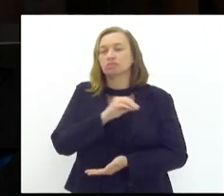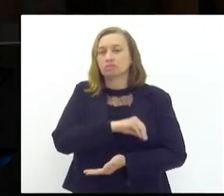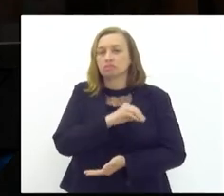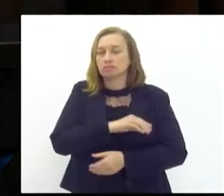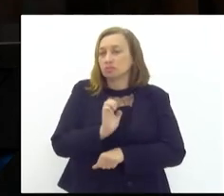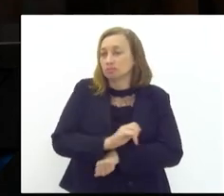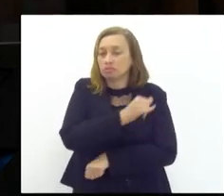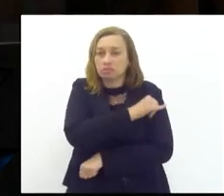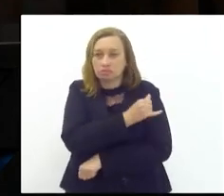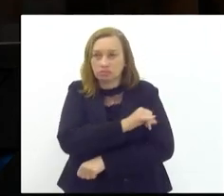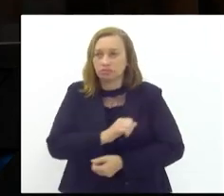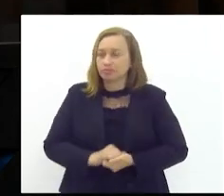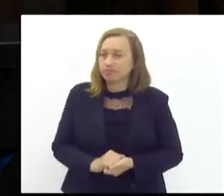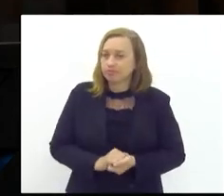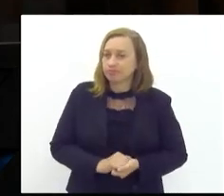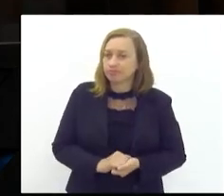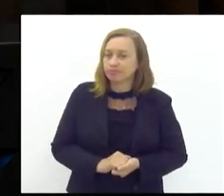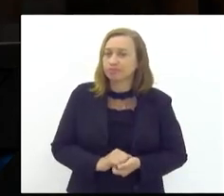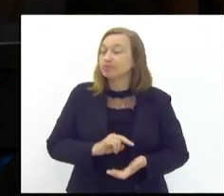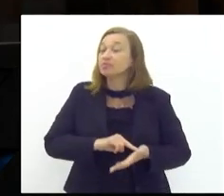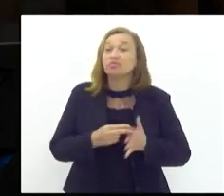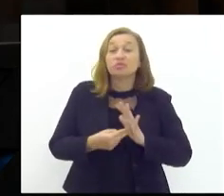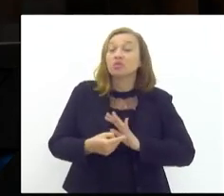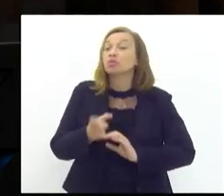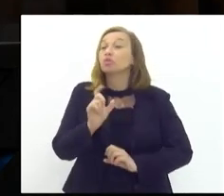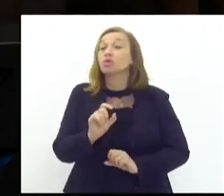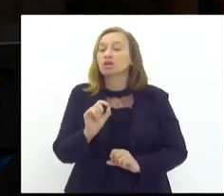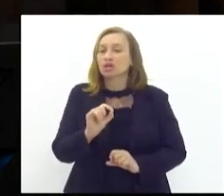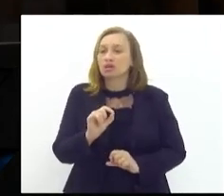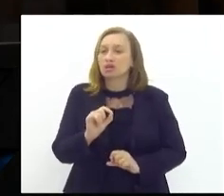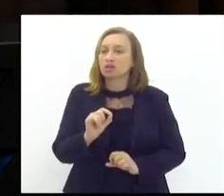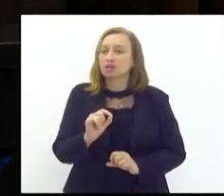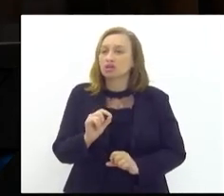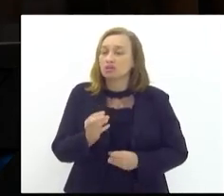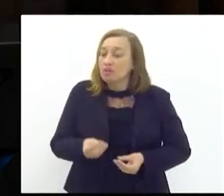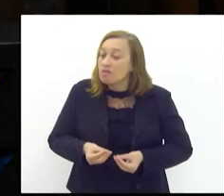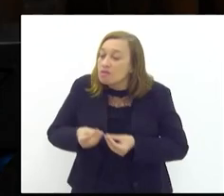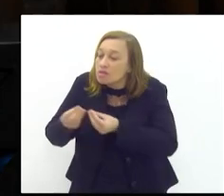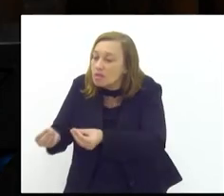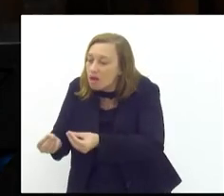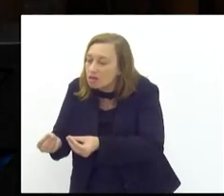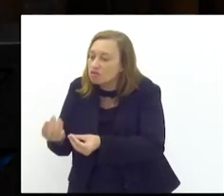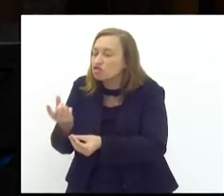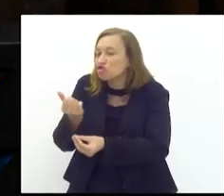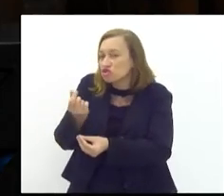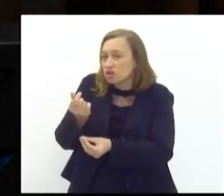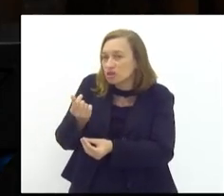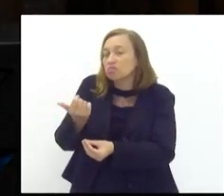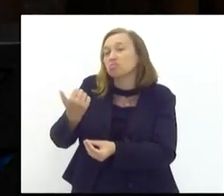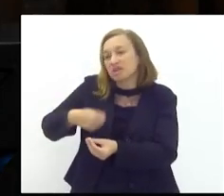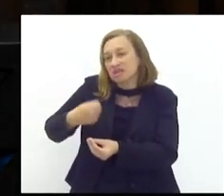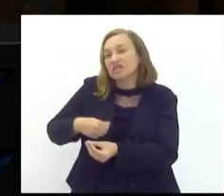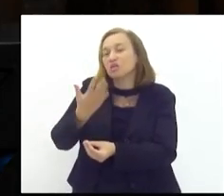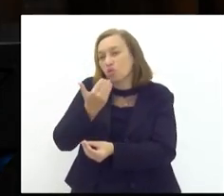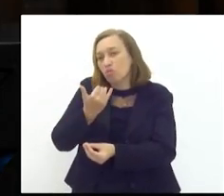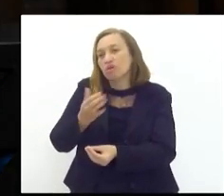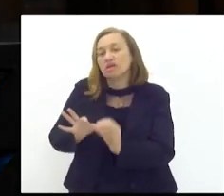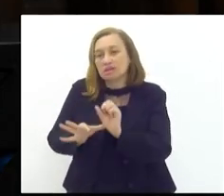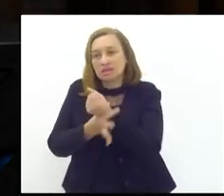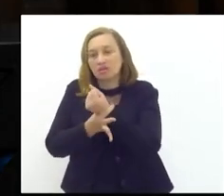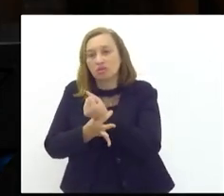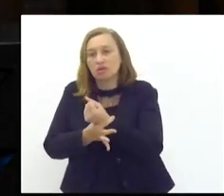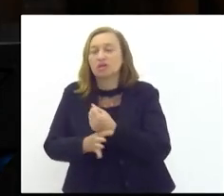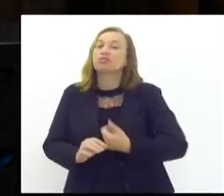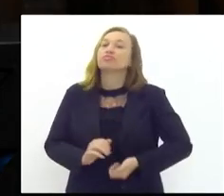transferência de renda quer dizer garantir dinheiro para quem precisa comer transferência